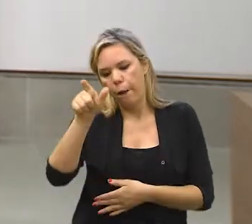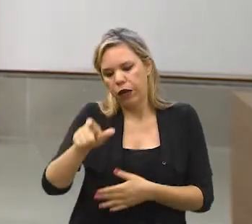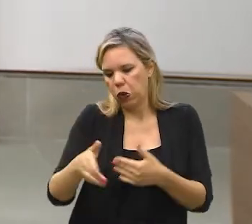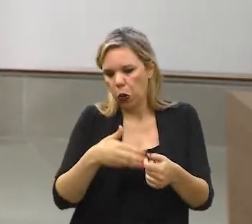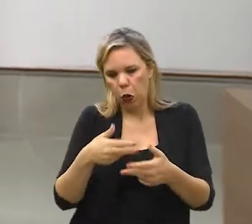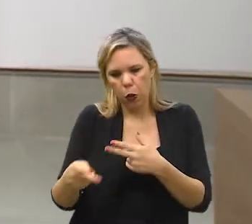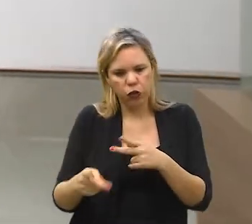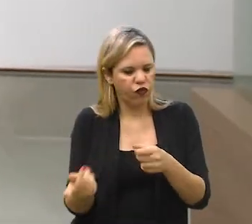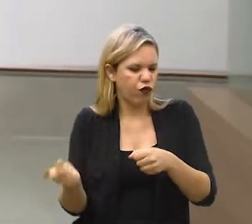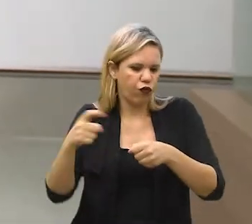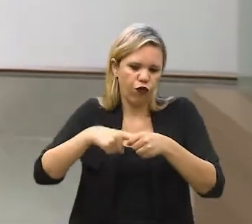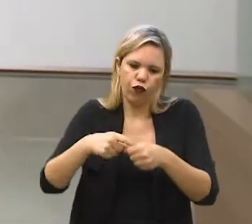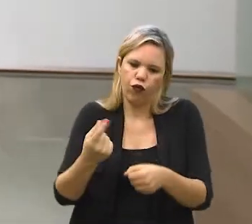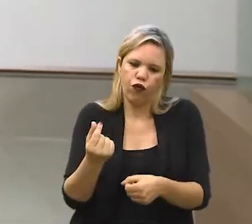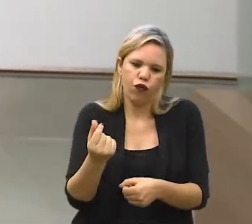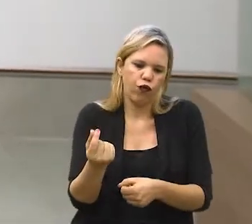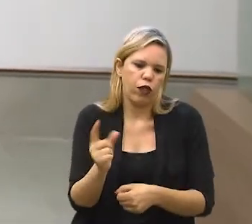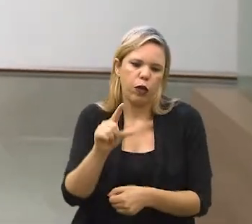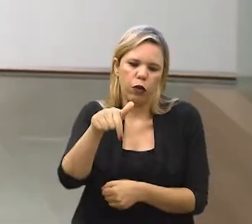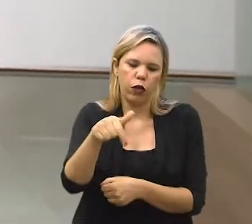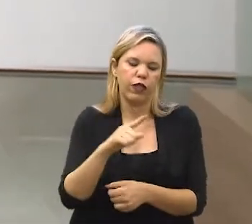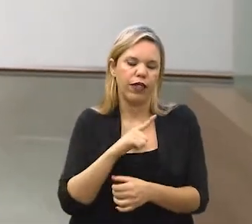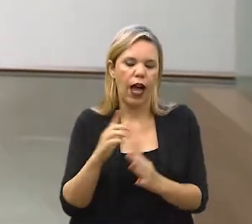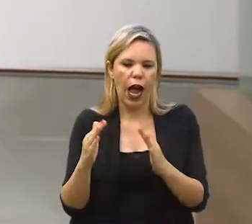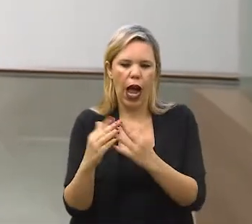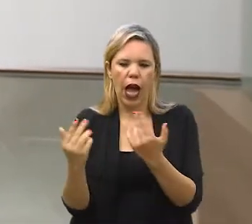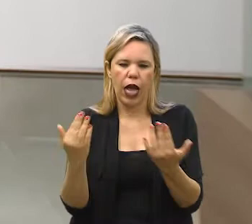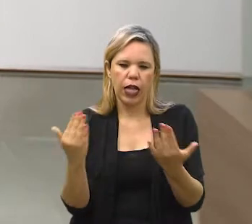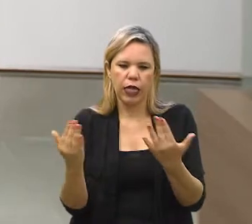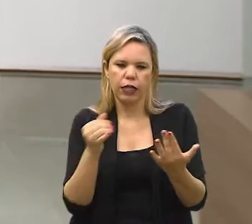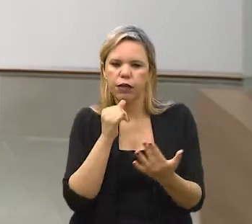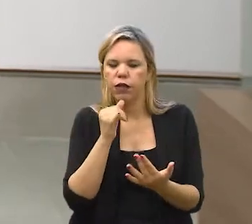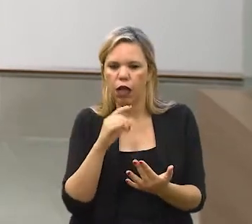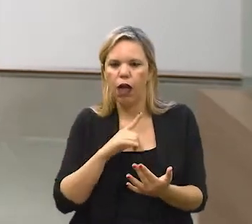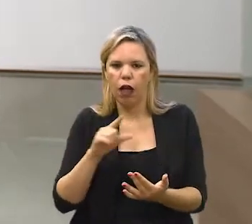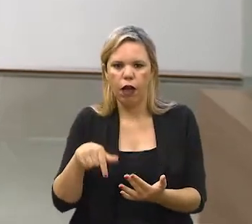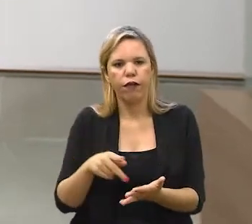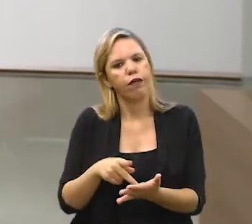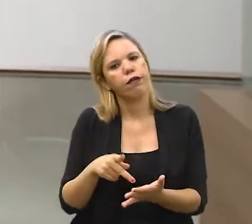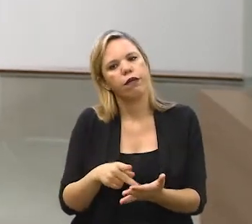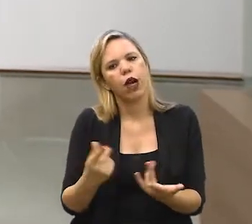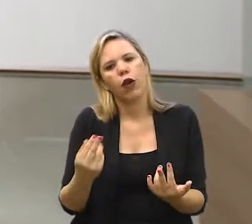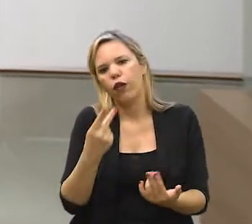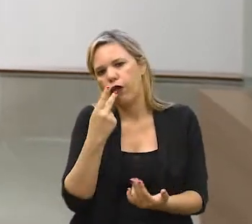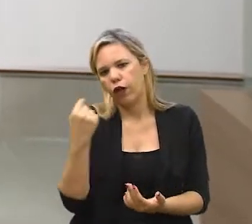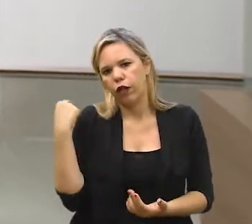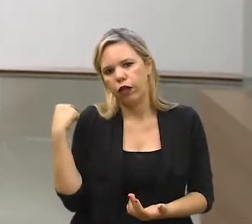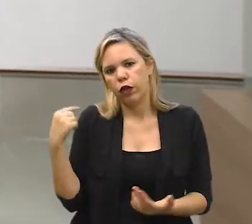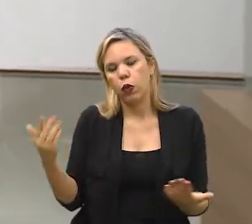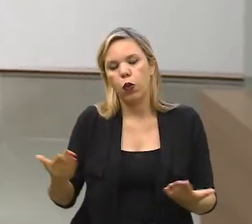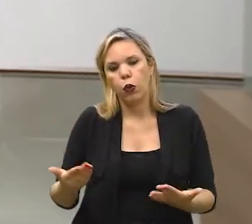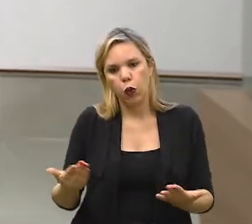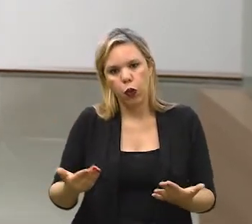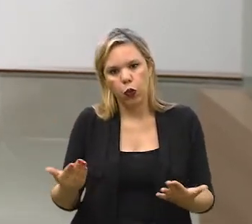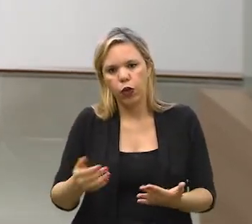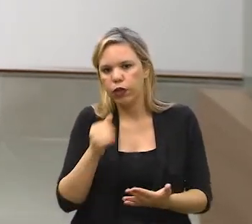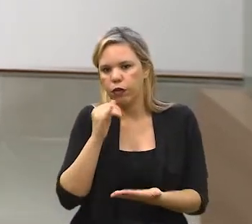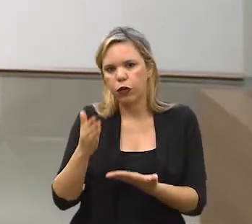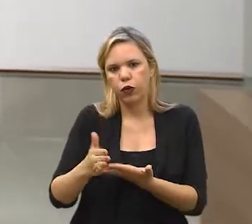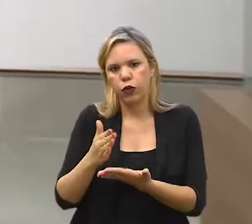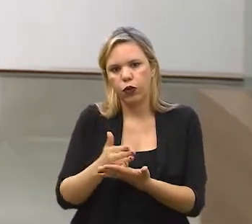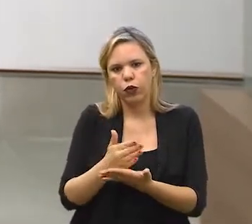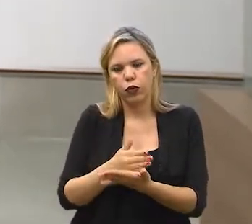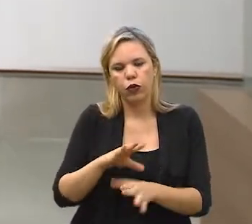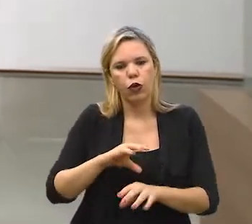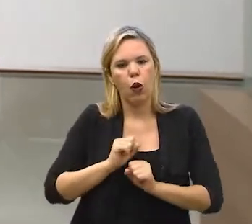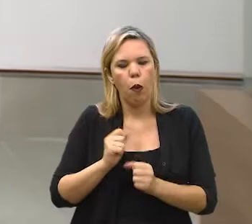qualquer, e não vai ter o retorno depois de ter o imóvel. É mais ou menos nessa linha também? É verdade. Como eu disse há pouco, hoje as condições financeiras para se